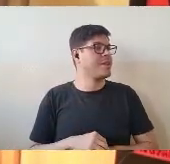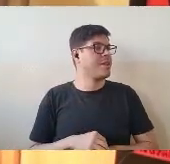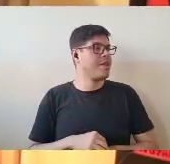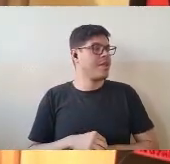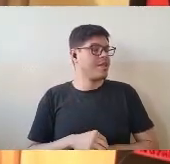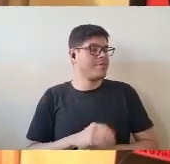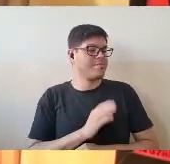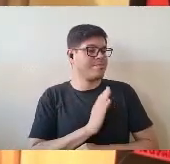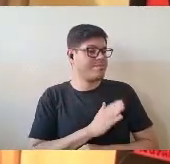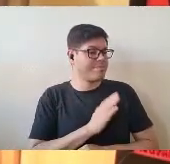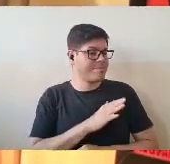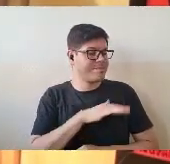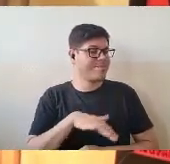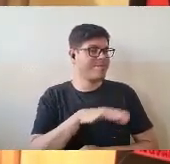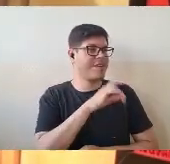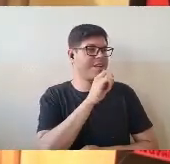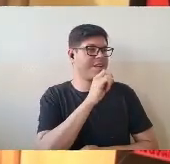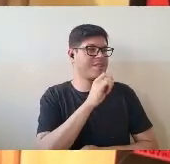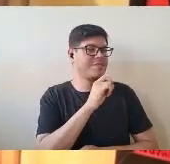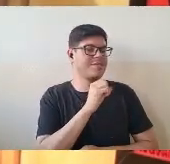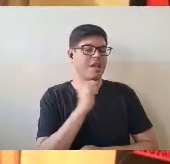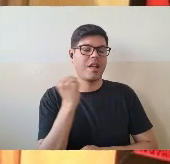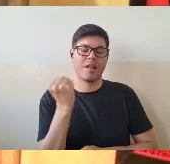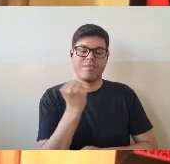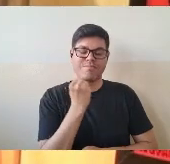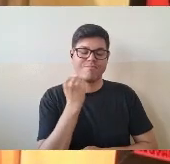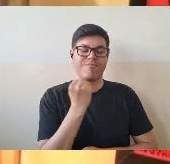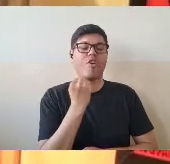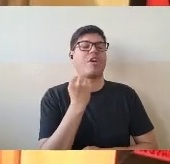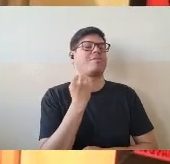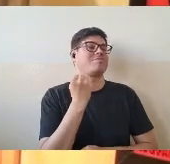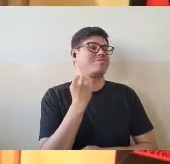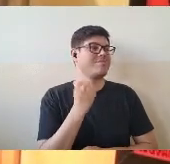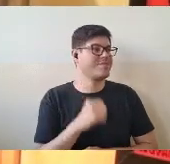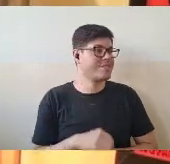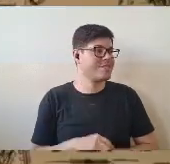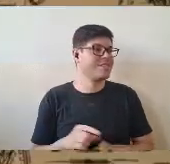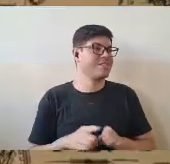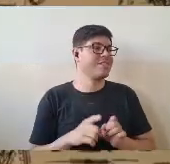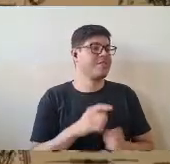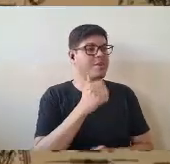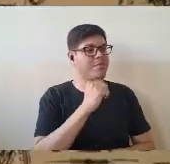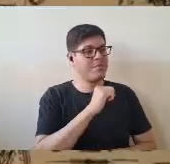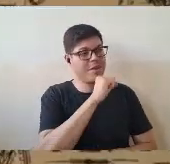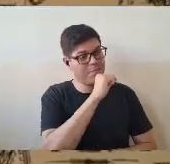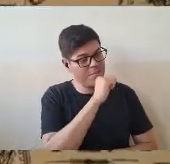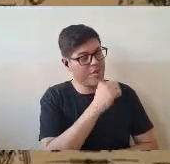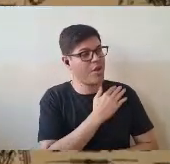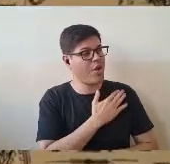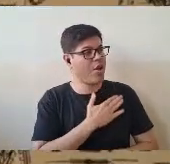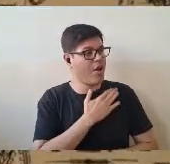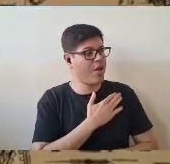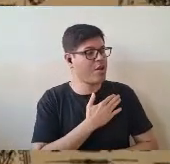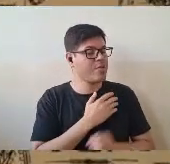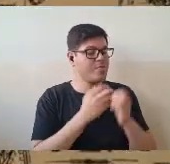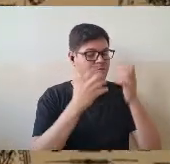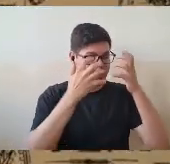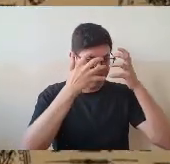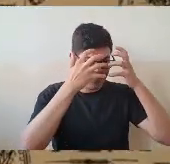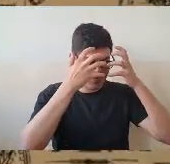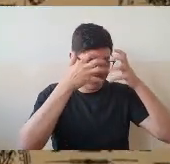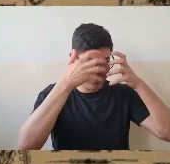produção, Sim, da senão produção. tá enrolado. Tá, mas, ô Gil, eu agradeço muito, tá, do espaço que você me